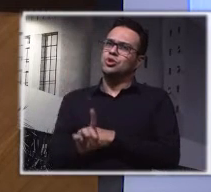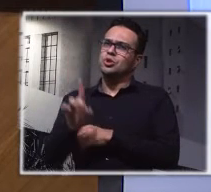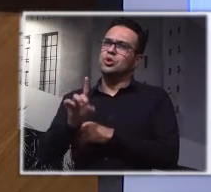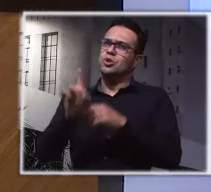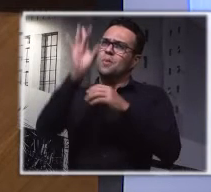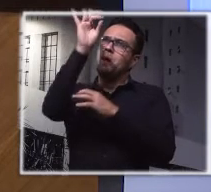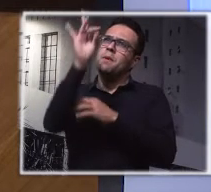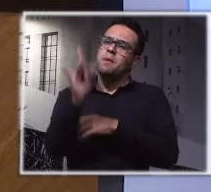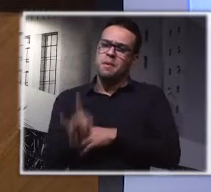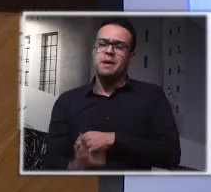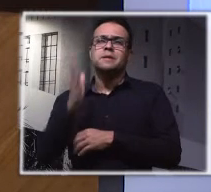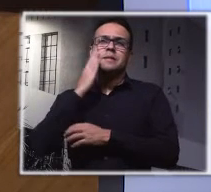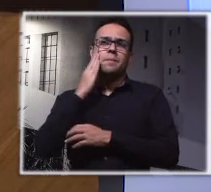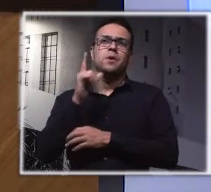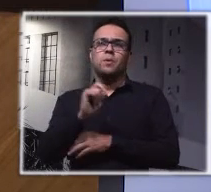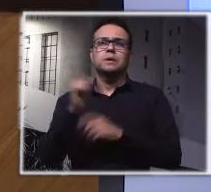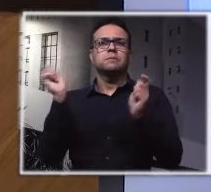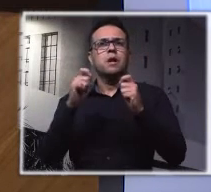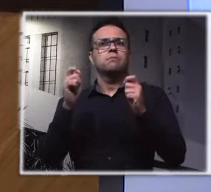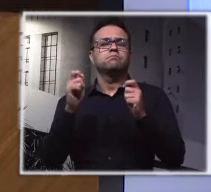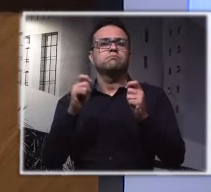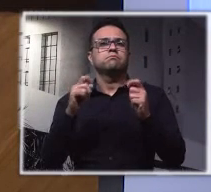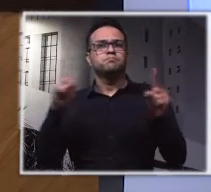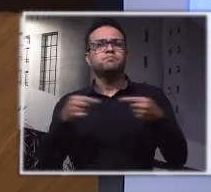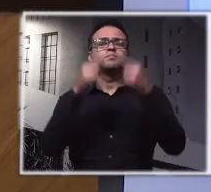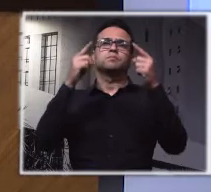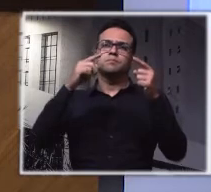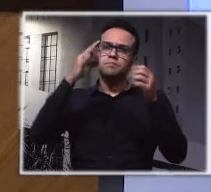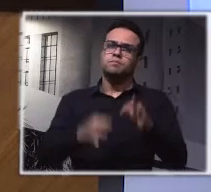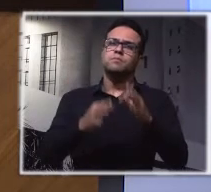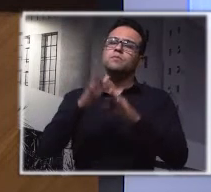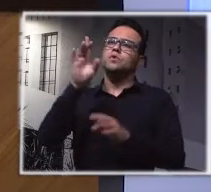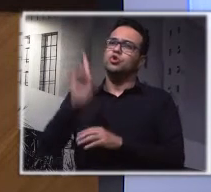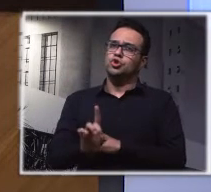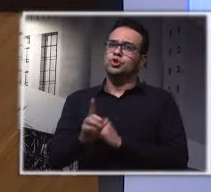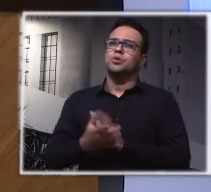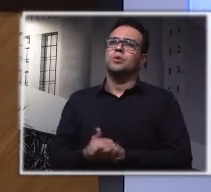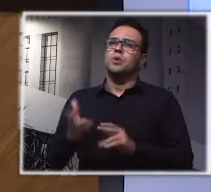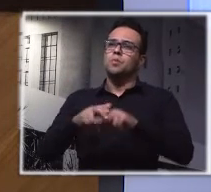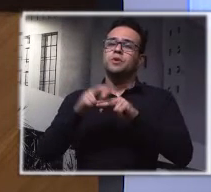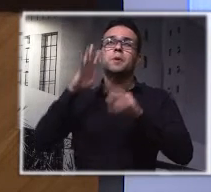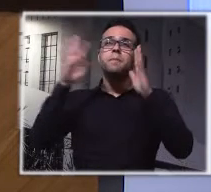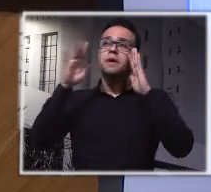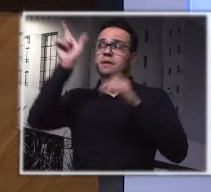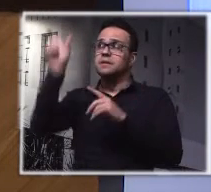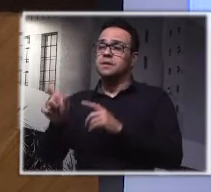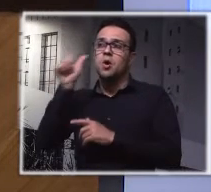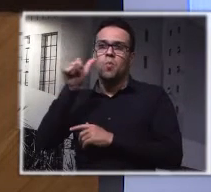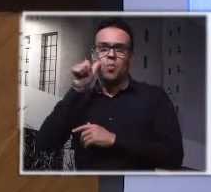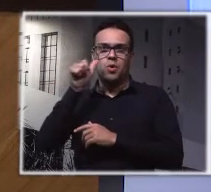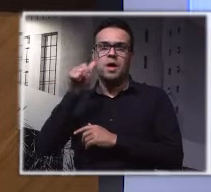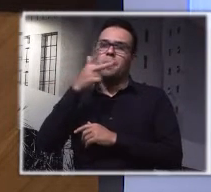tenhamos meios para fazer valer esses direitos. E quando nós pensamos na mulher, nós verificamos a situação de